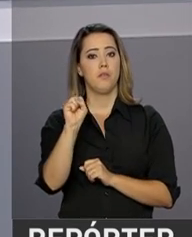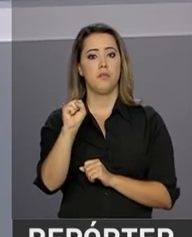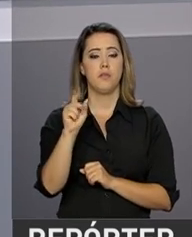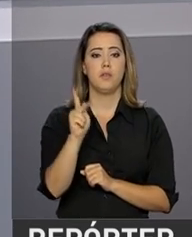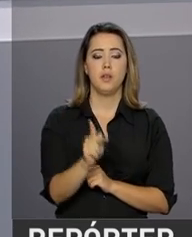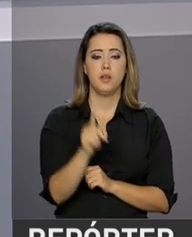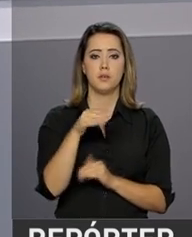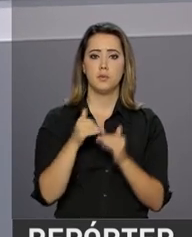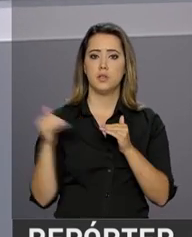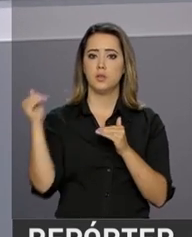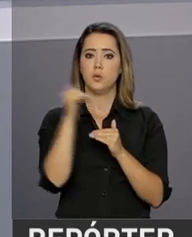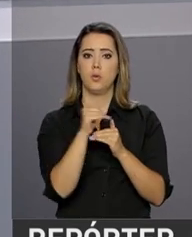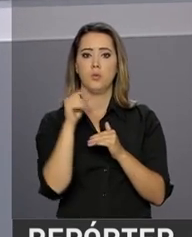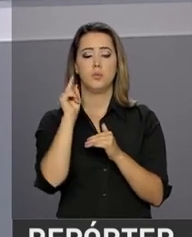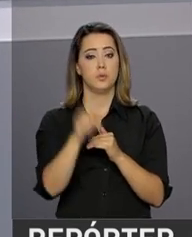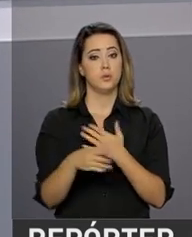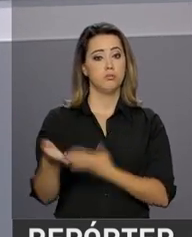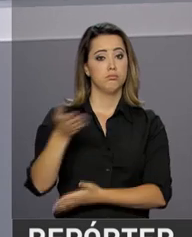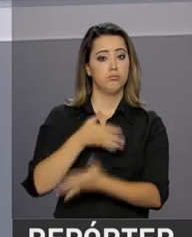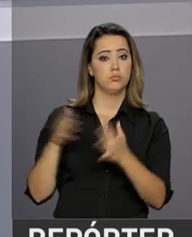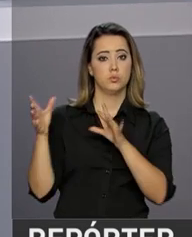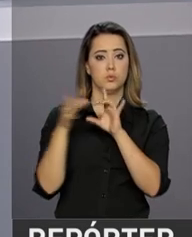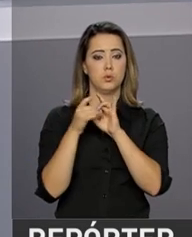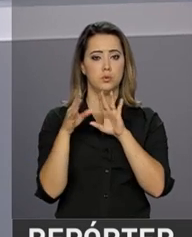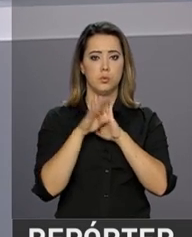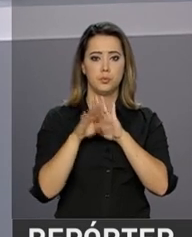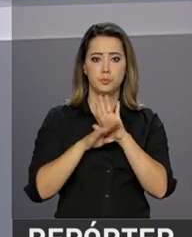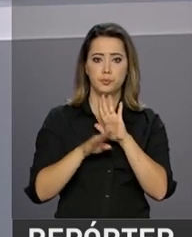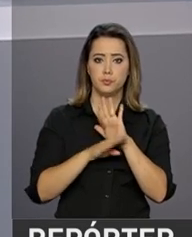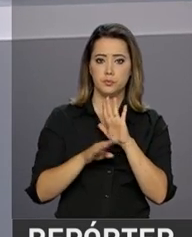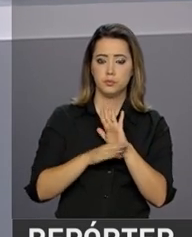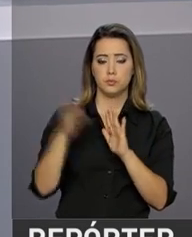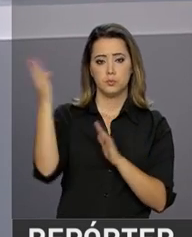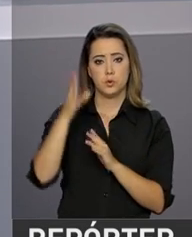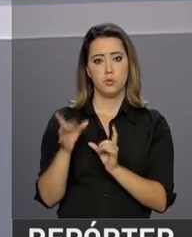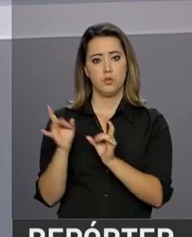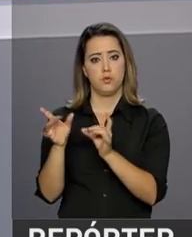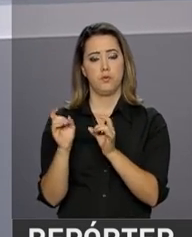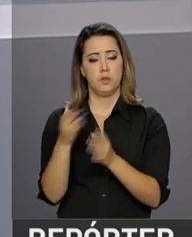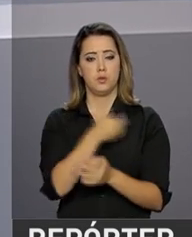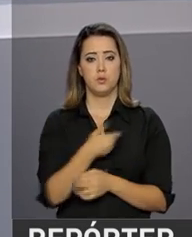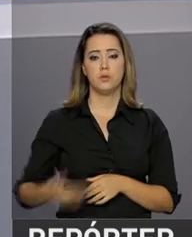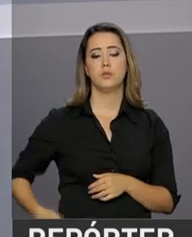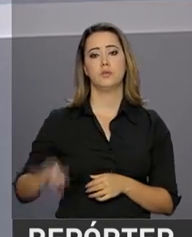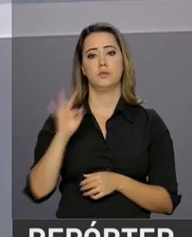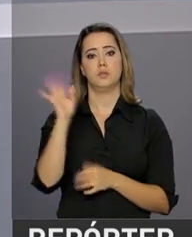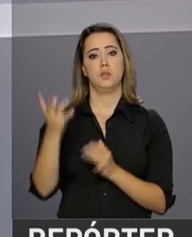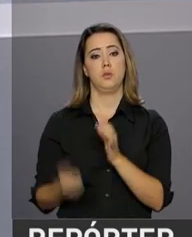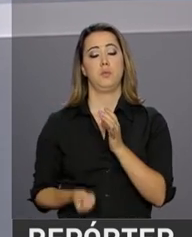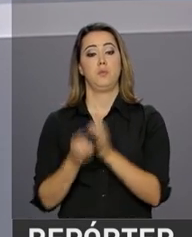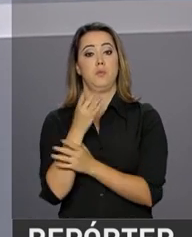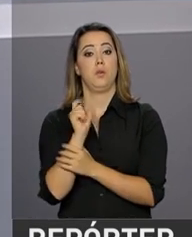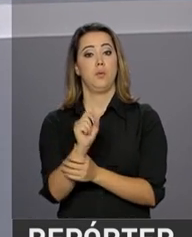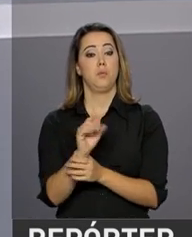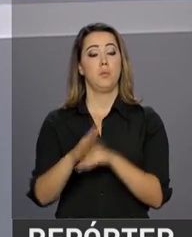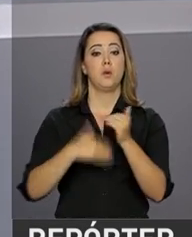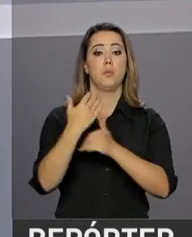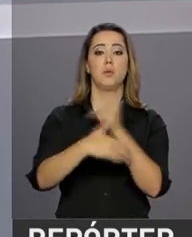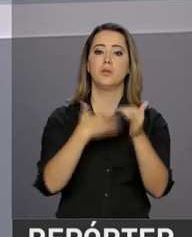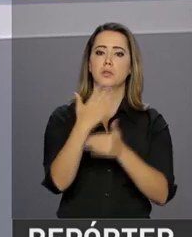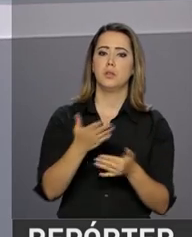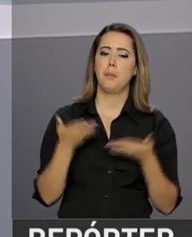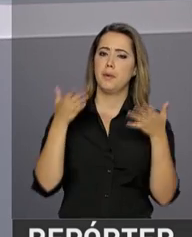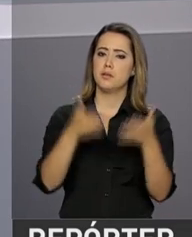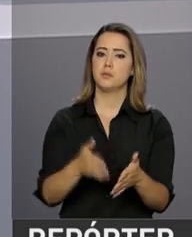vendas externas estão relacionadas com as ações do Plano Nacional de exportações do governo federal criado para aumentar a